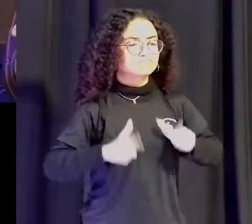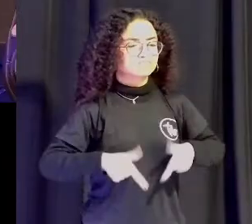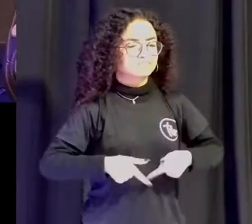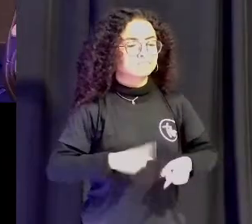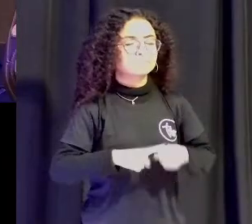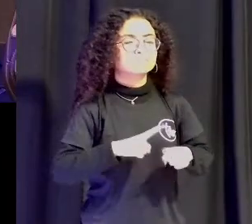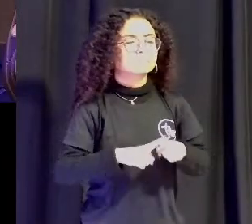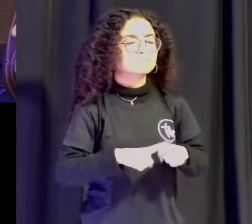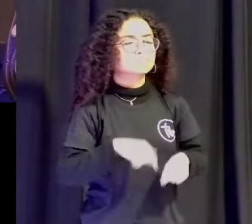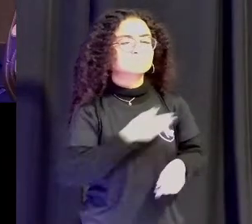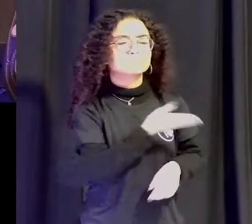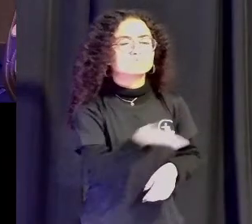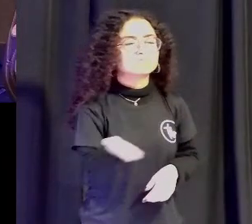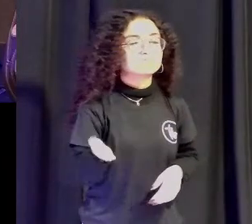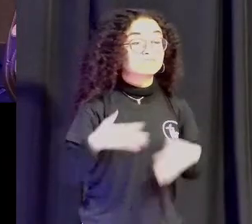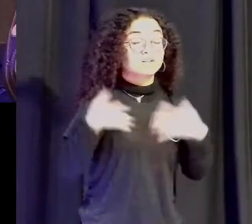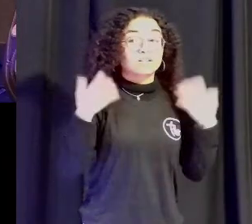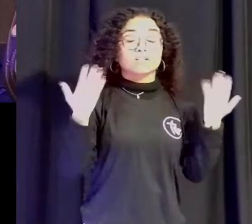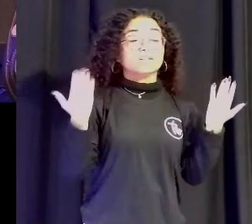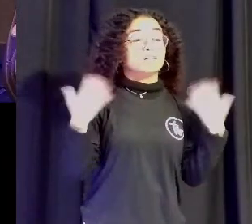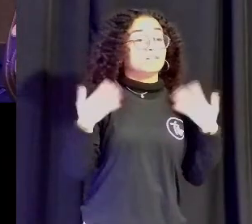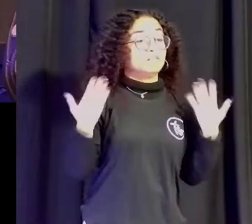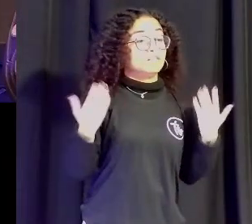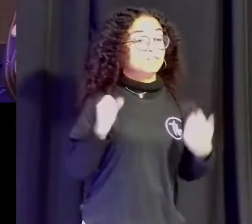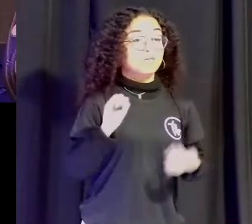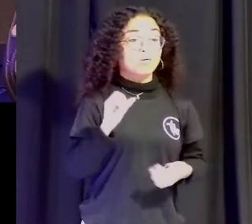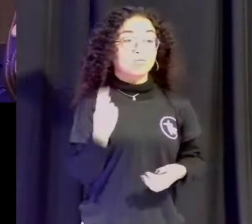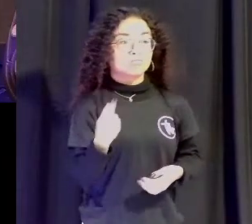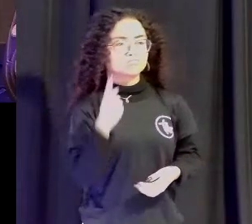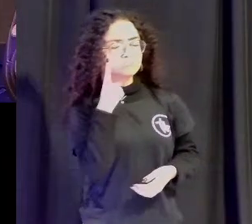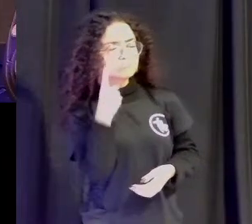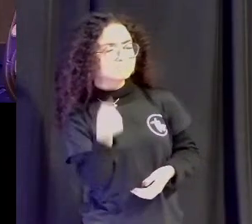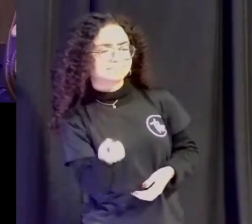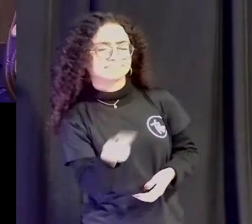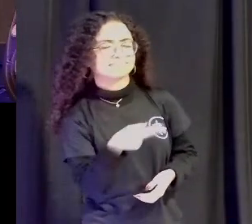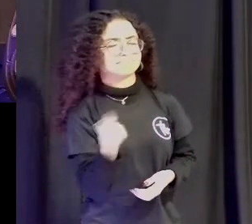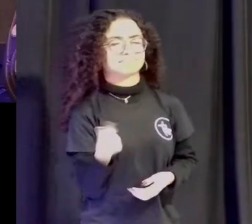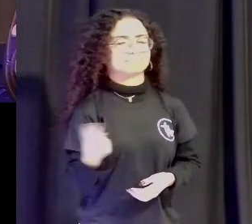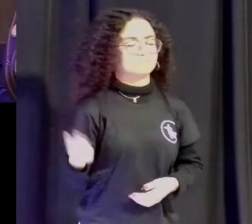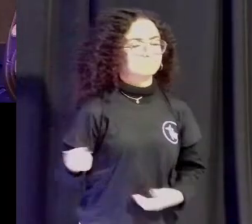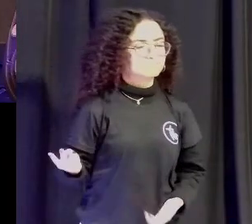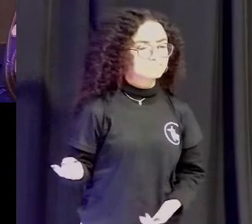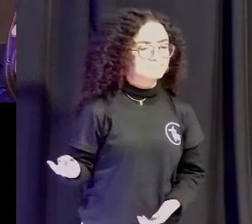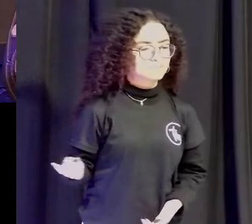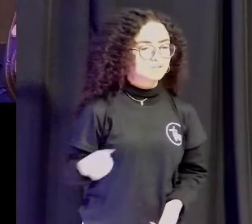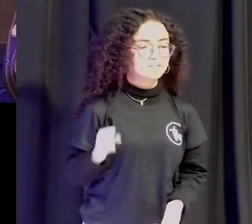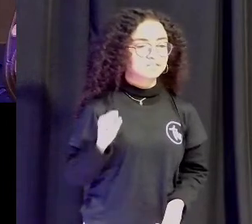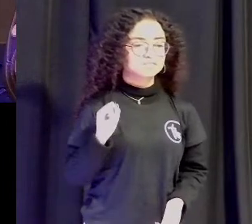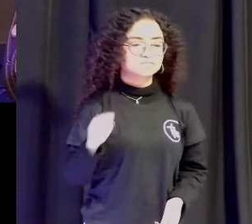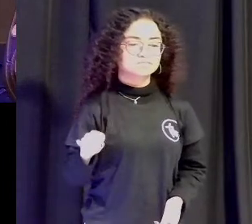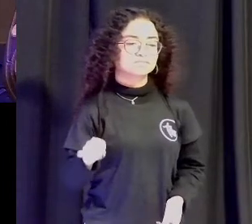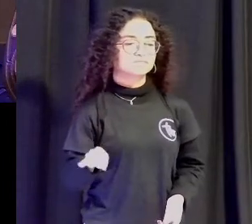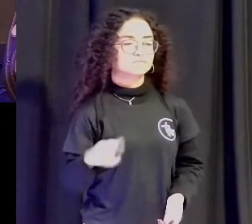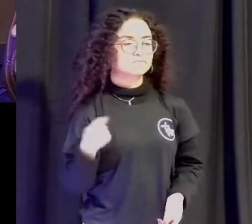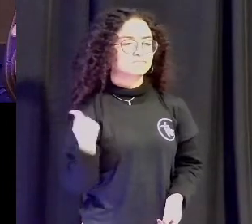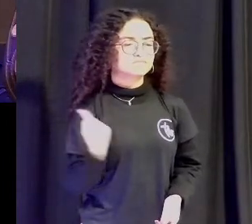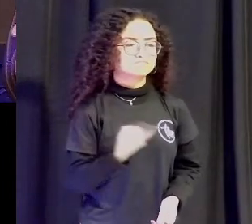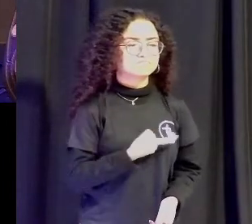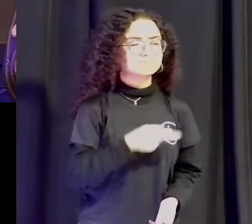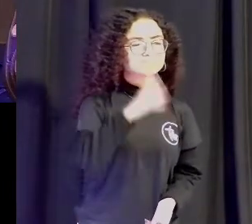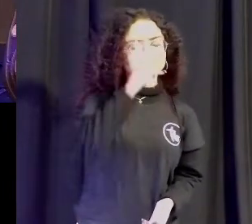disso? Ou por que olhais tanto para nós, como se por nossa própria virtude